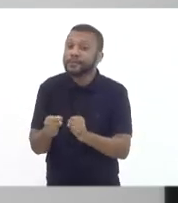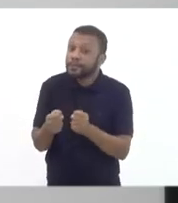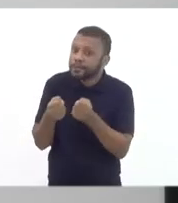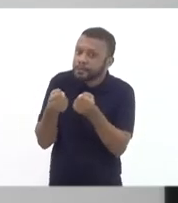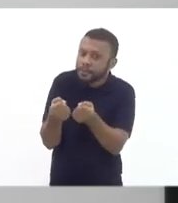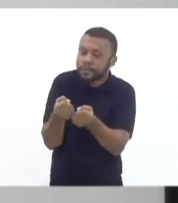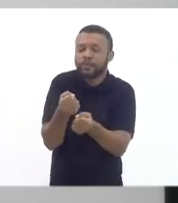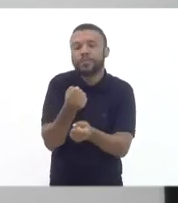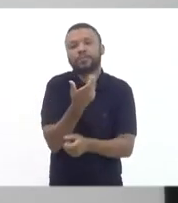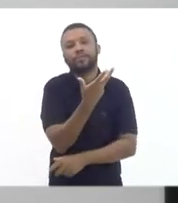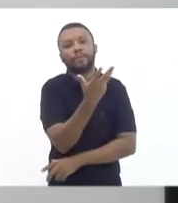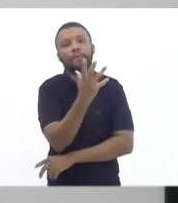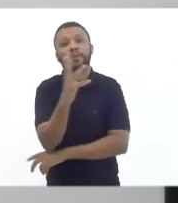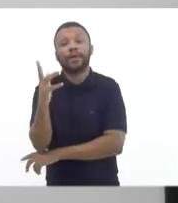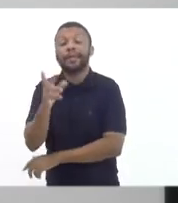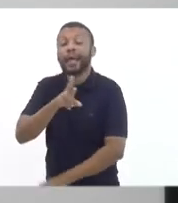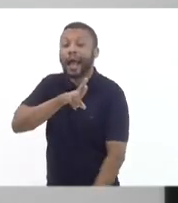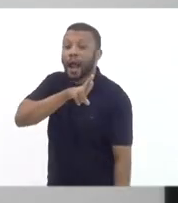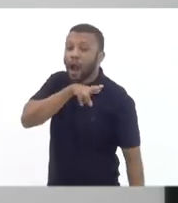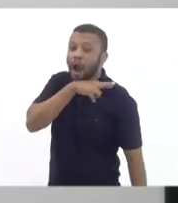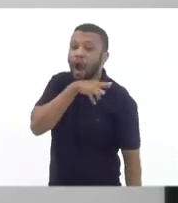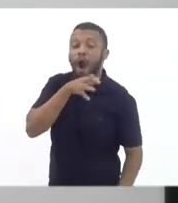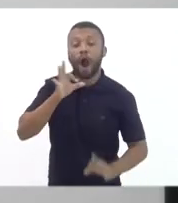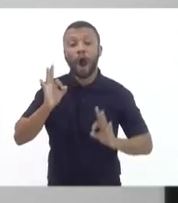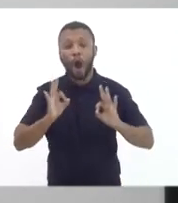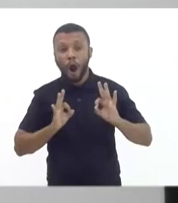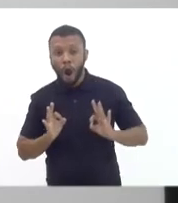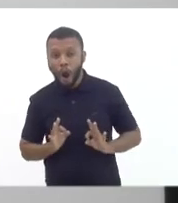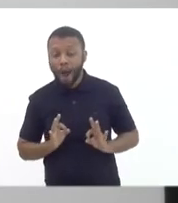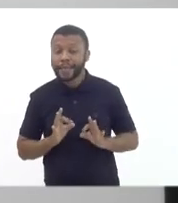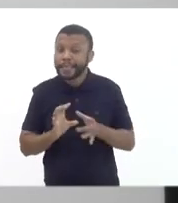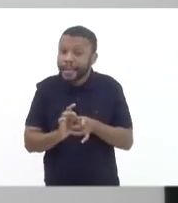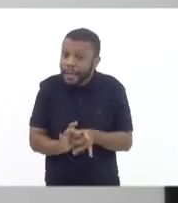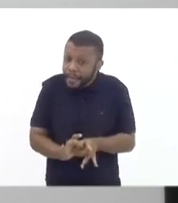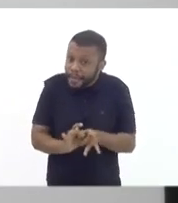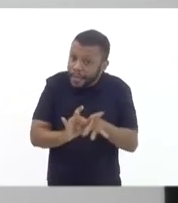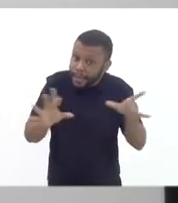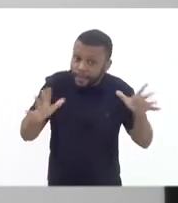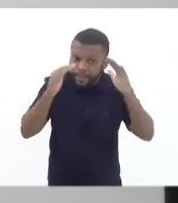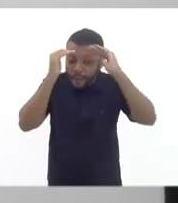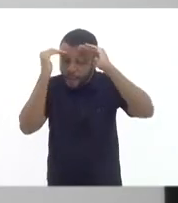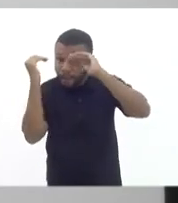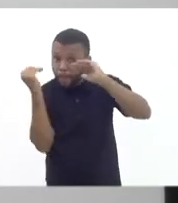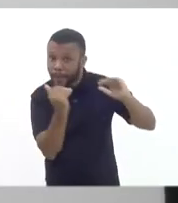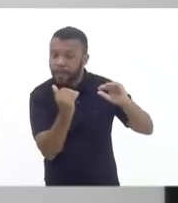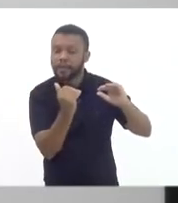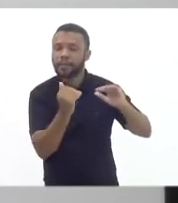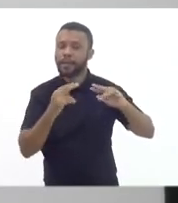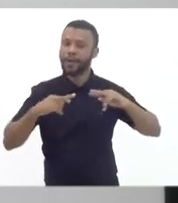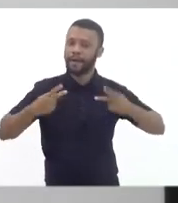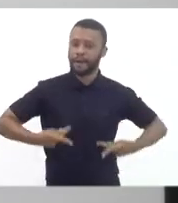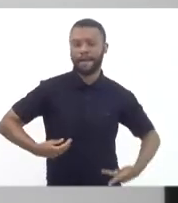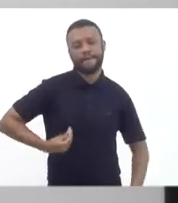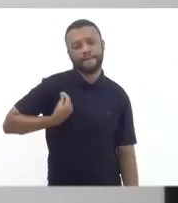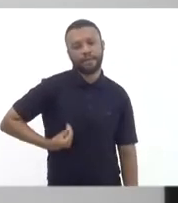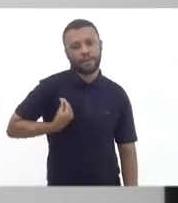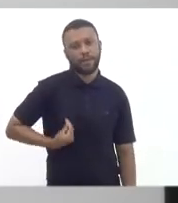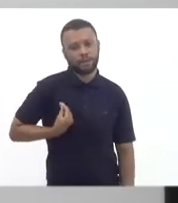silvestre livre, né? Respeito a toda forma de vida, educação humanitária, seriam alguns dos